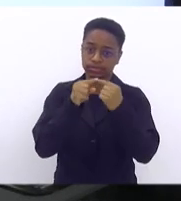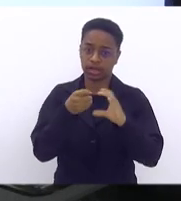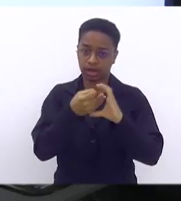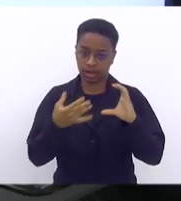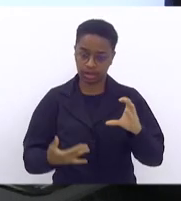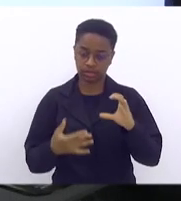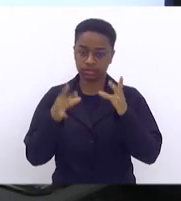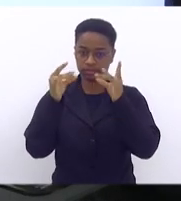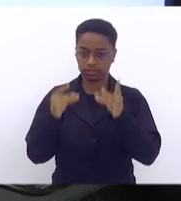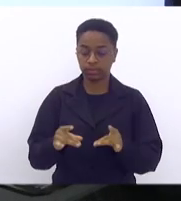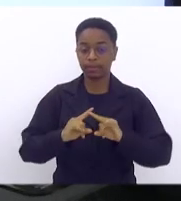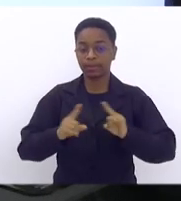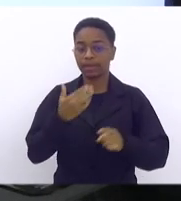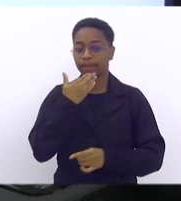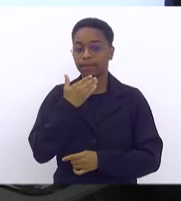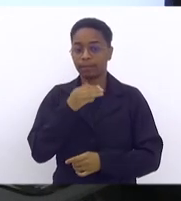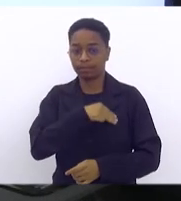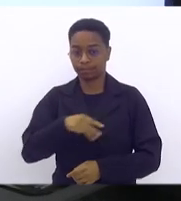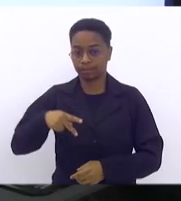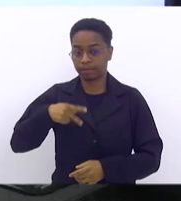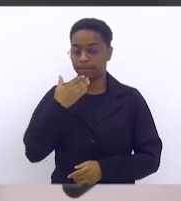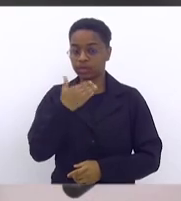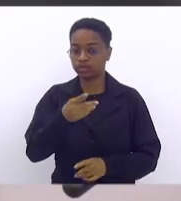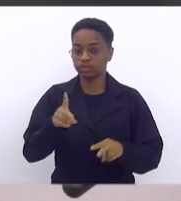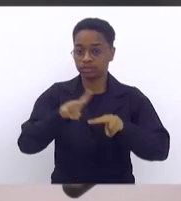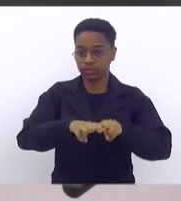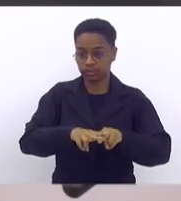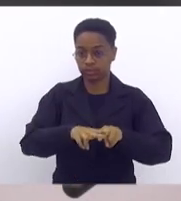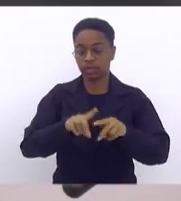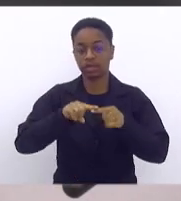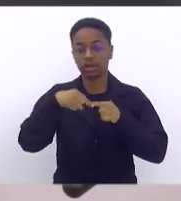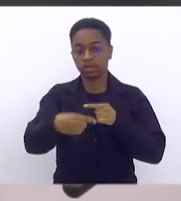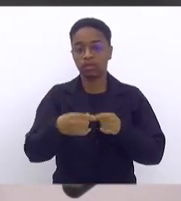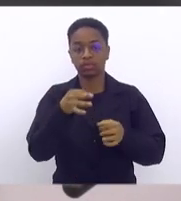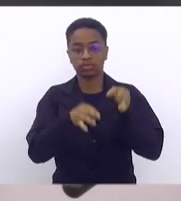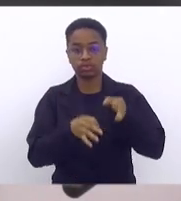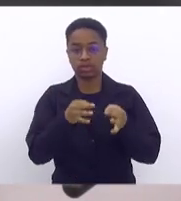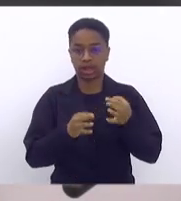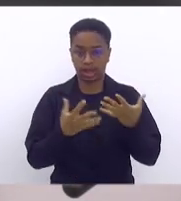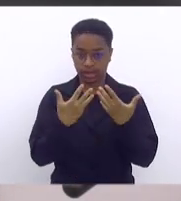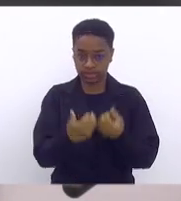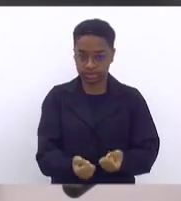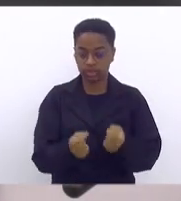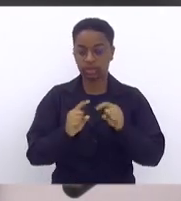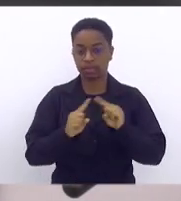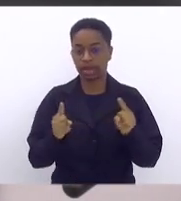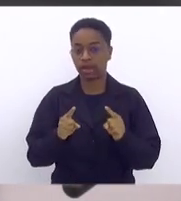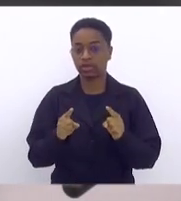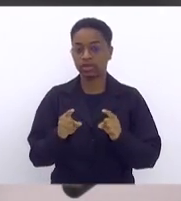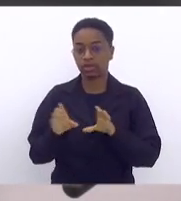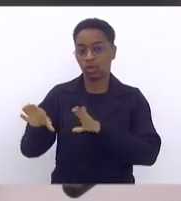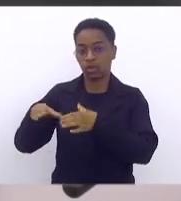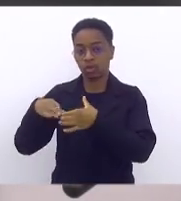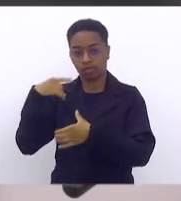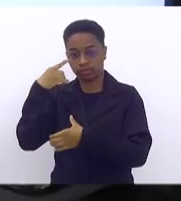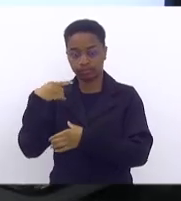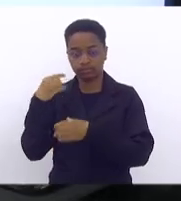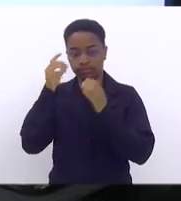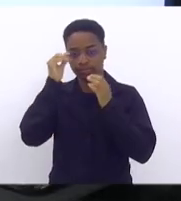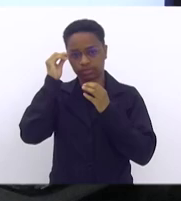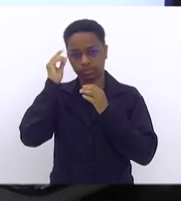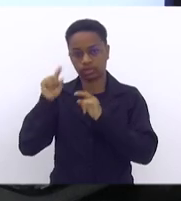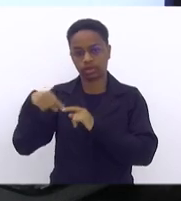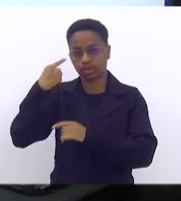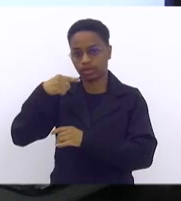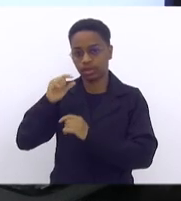um pedido de prisão do Ministério Público que é deferido pelo juízo, né? A defesa logo apresenta, né, a